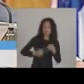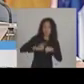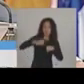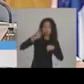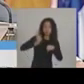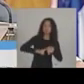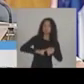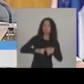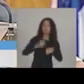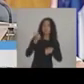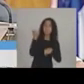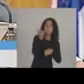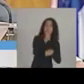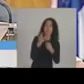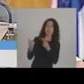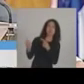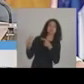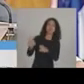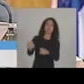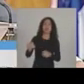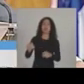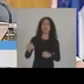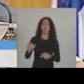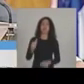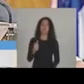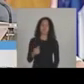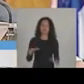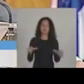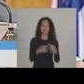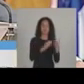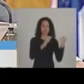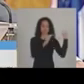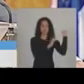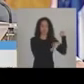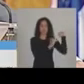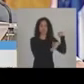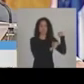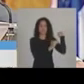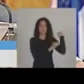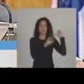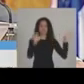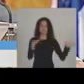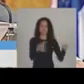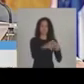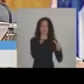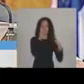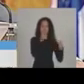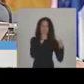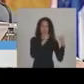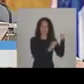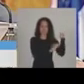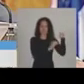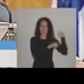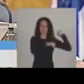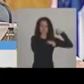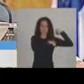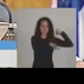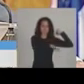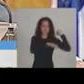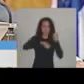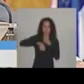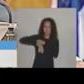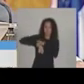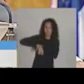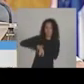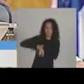não tem uma manifestação das feminazi com essa turma do Suvaco Cabeludo só gosta quando o interesse